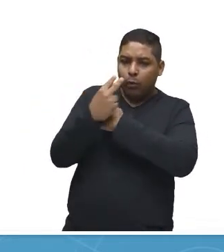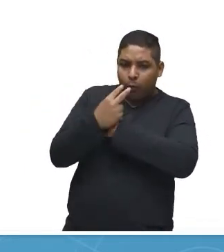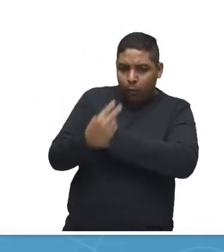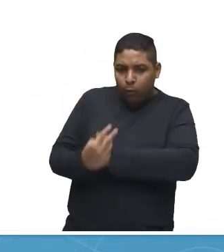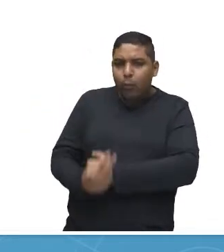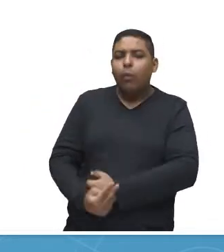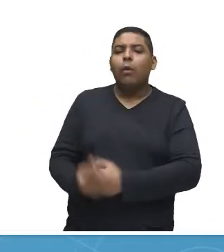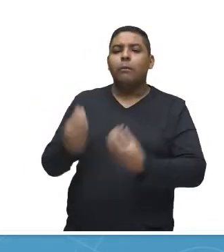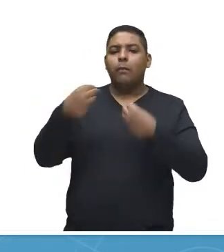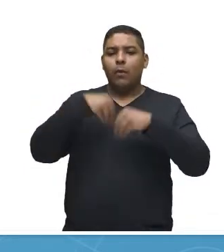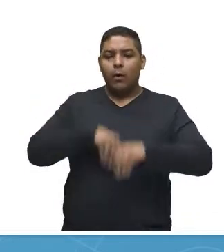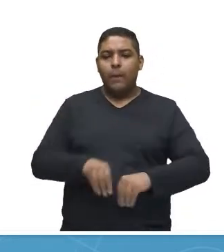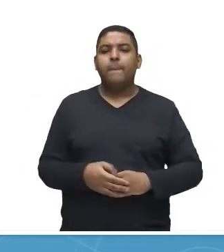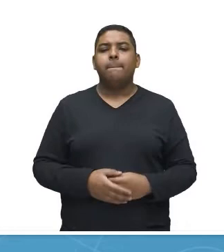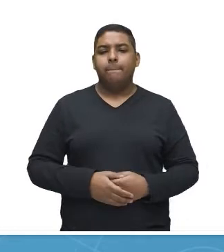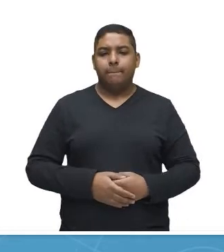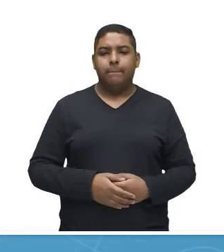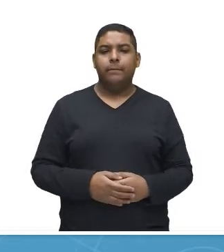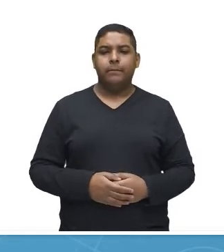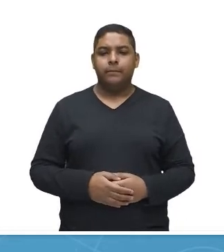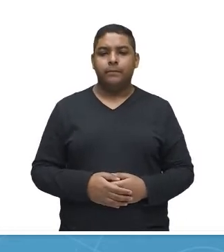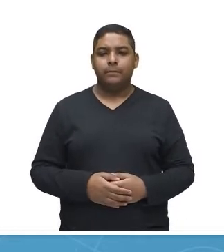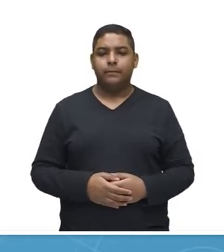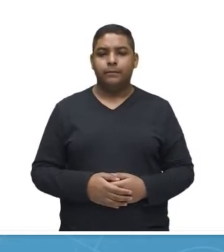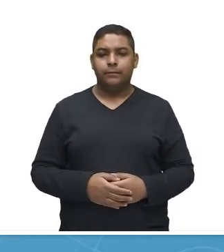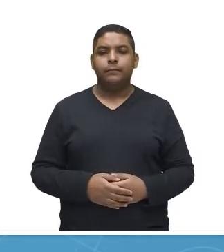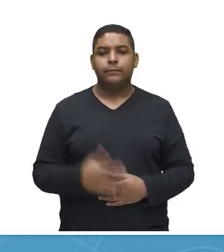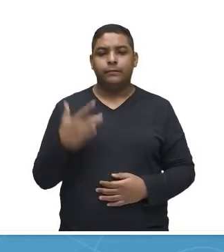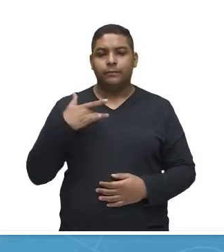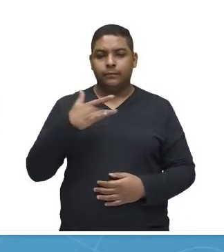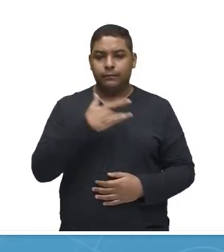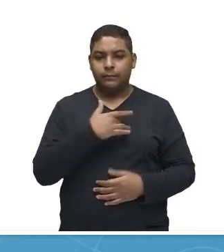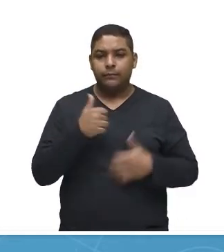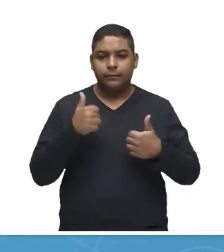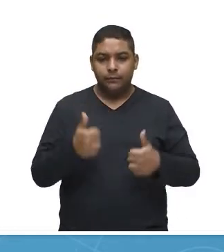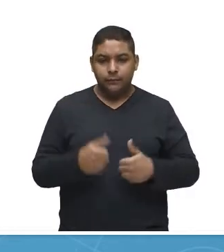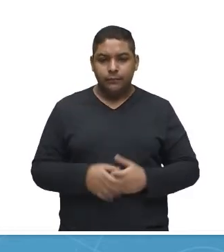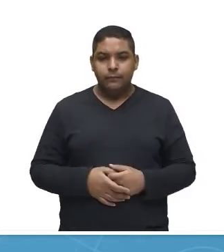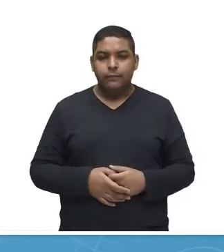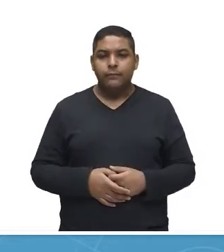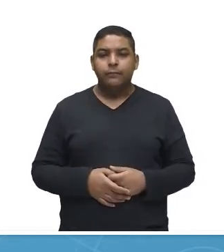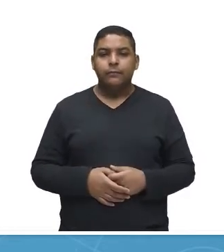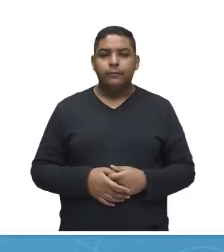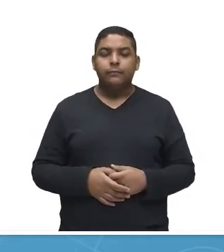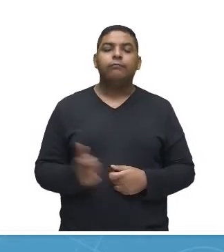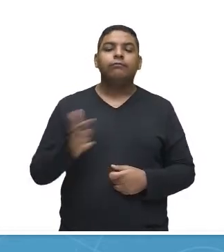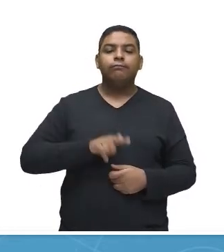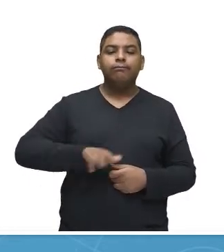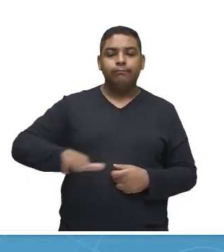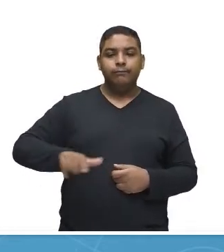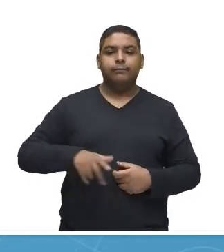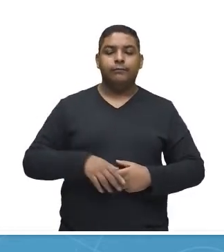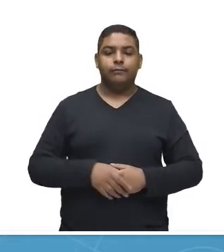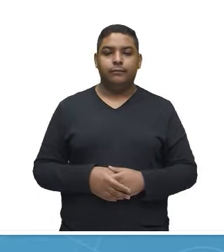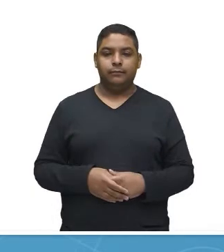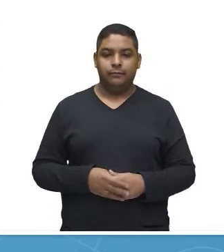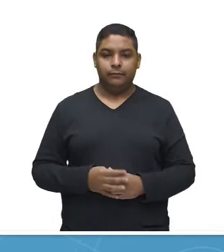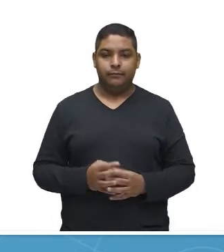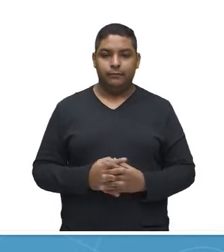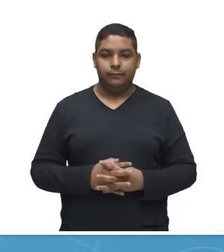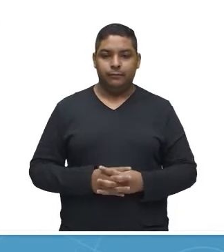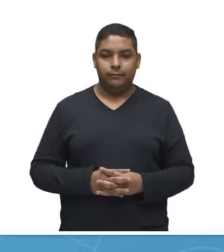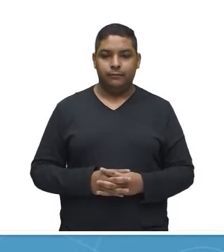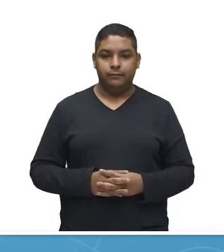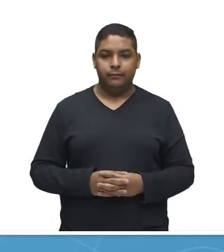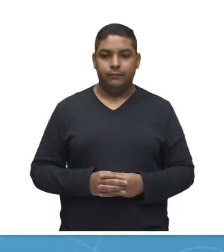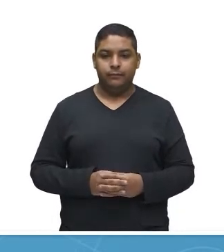estar ajudando na sua questão da saúde, tá bom? Prosseguindo, vamos ver outra atividade que a gente pode